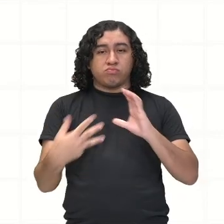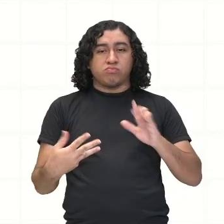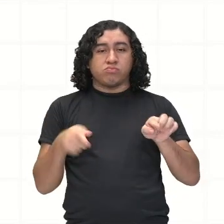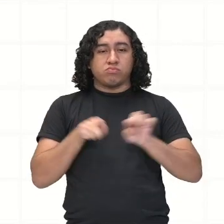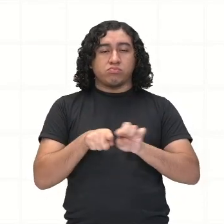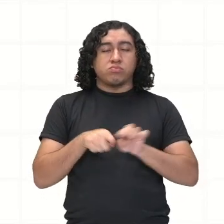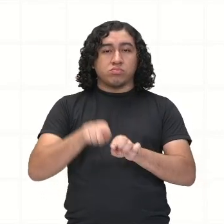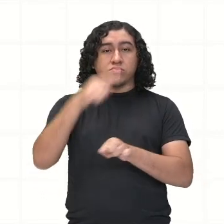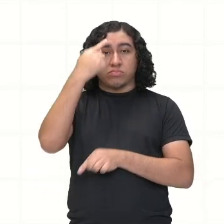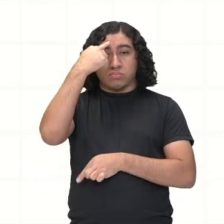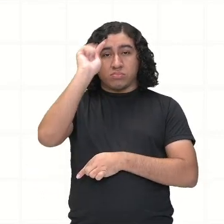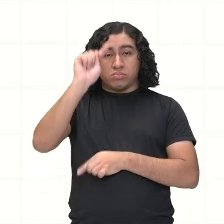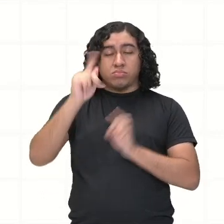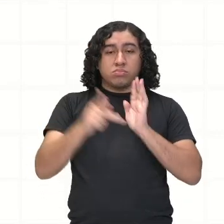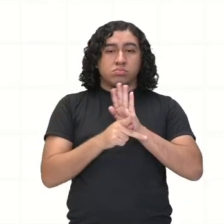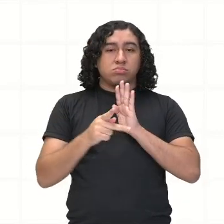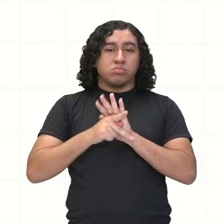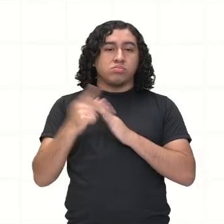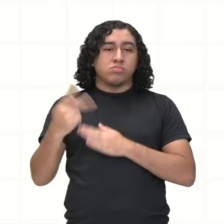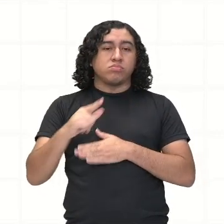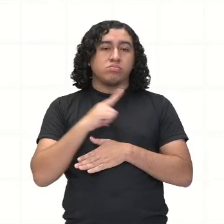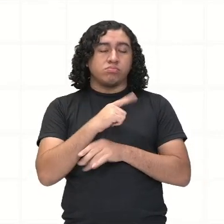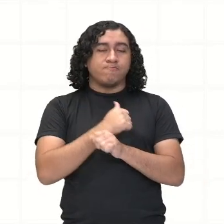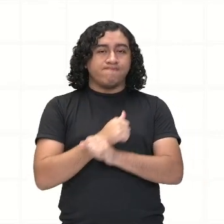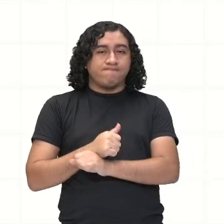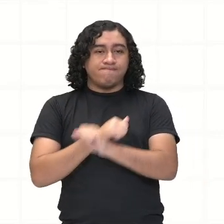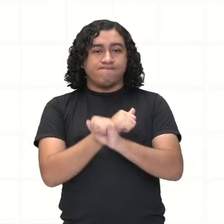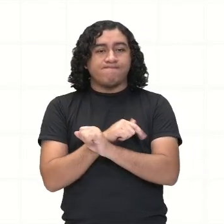que o Nicolau Maquiavel vai defender